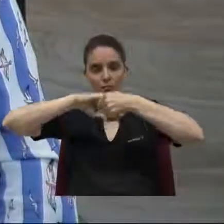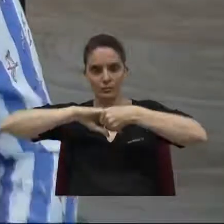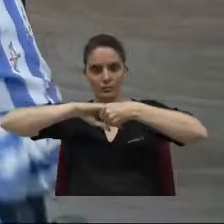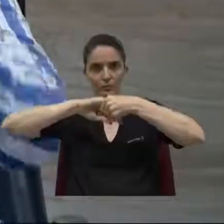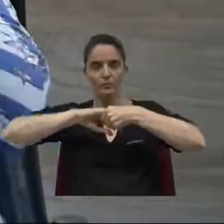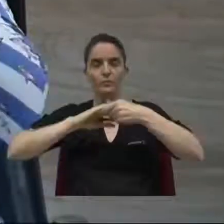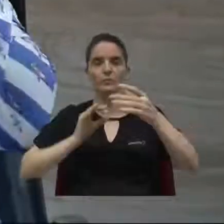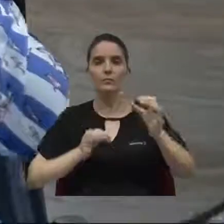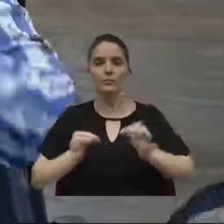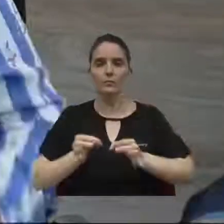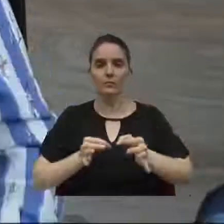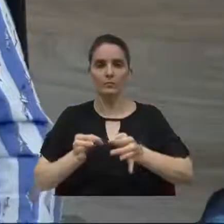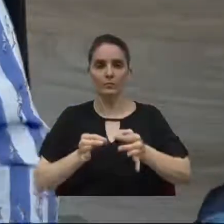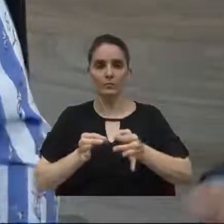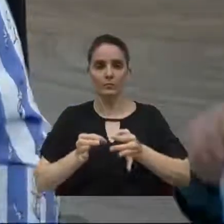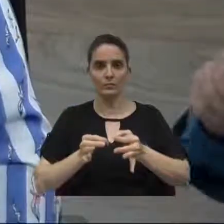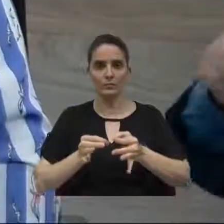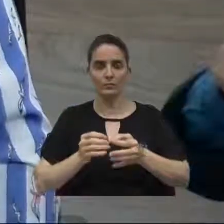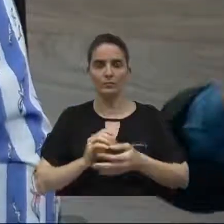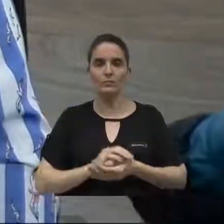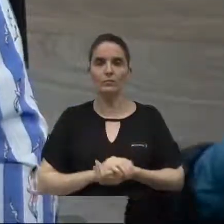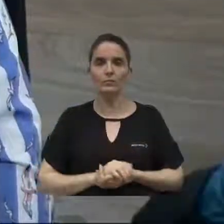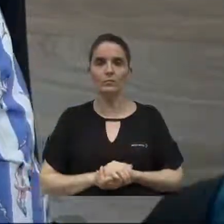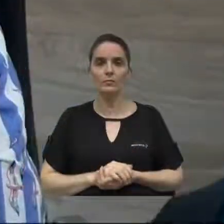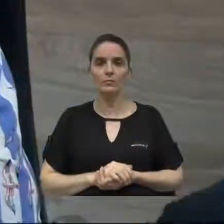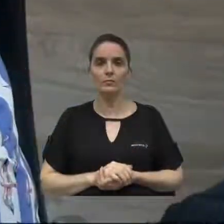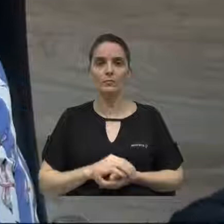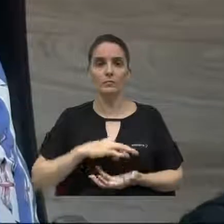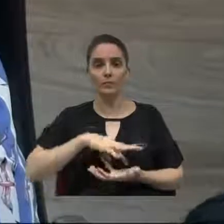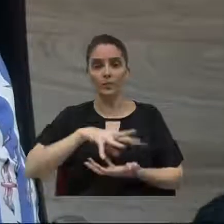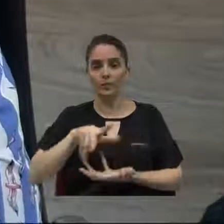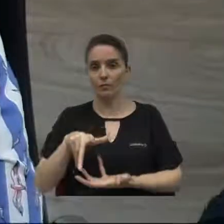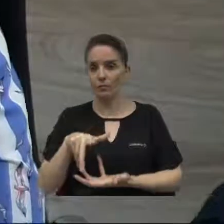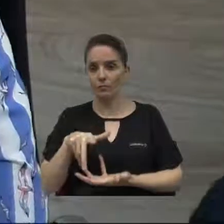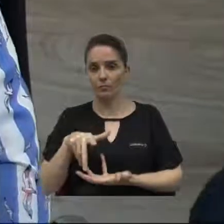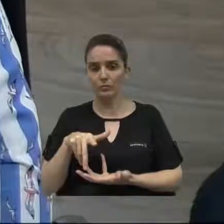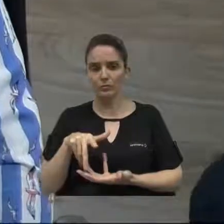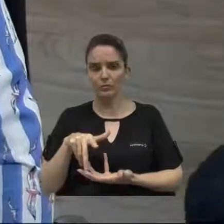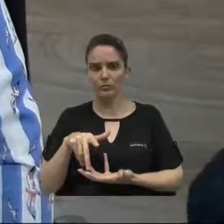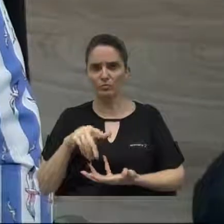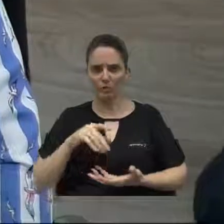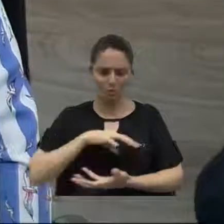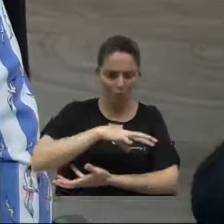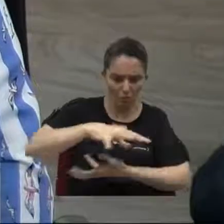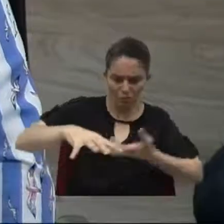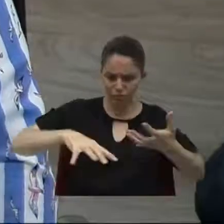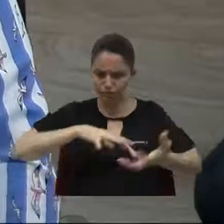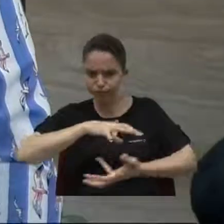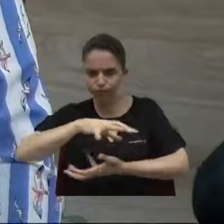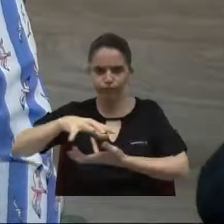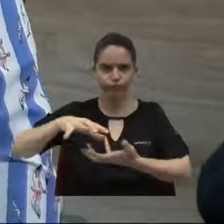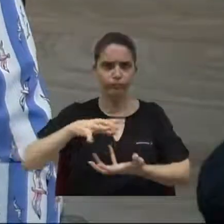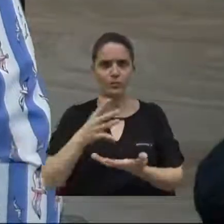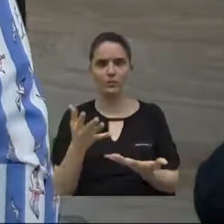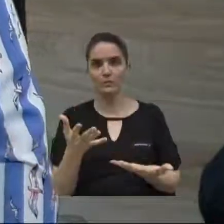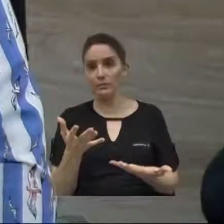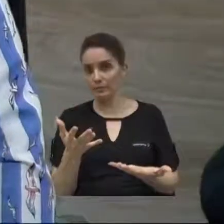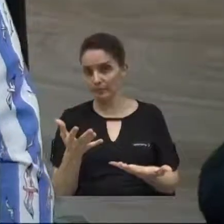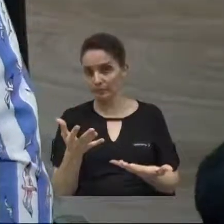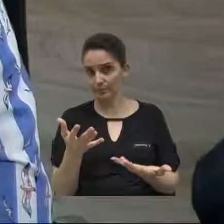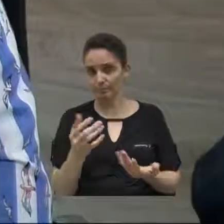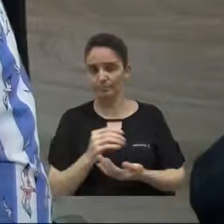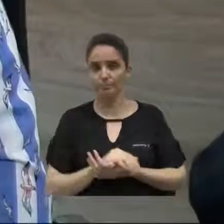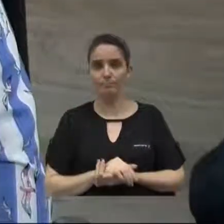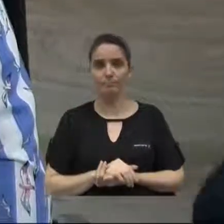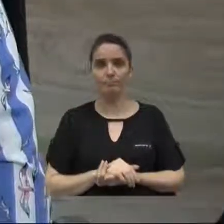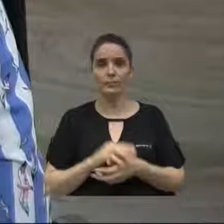projeto. Eu sempre, assim, eu digo que o mundo está de ponta cabeça, né? E uma dessas questões